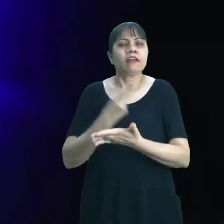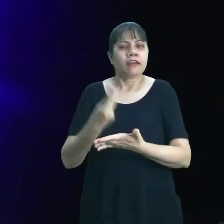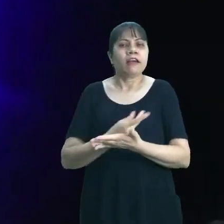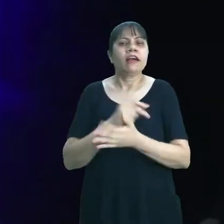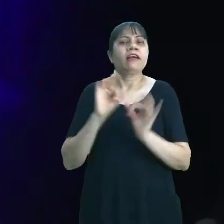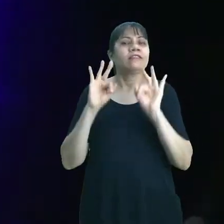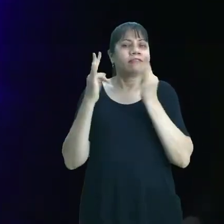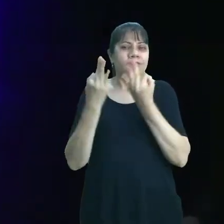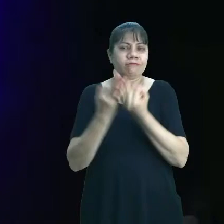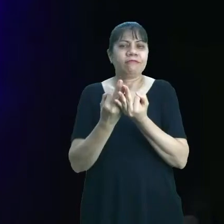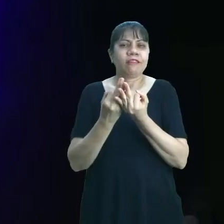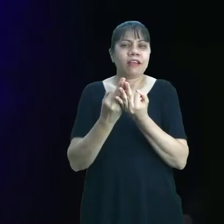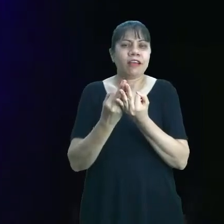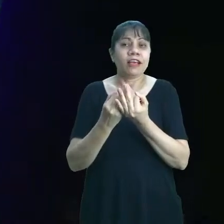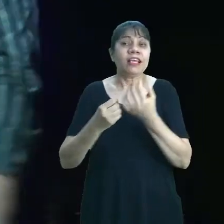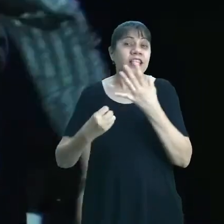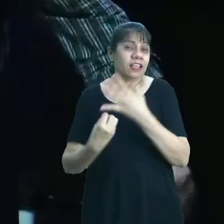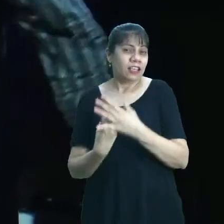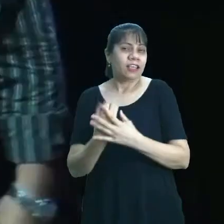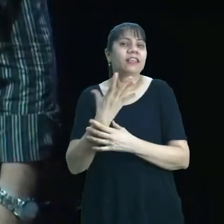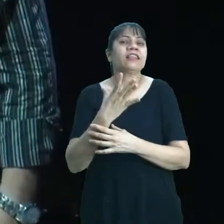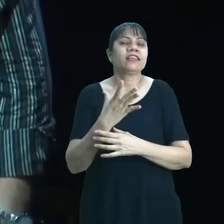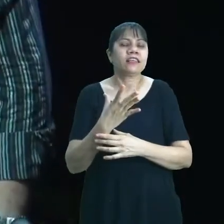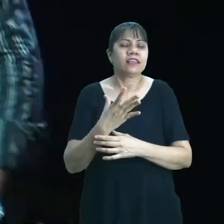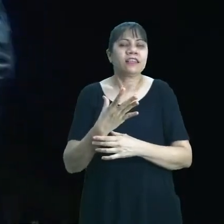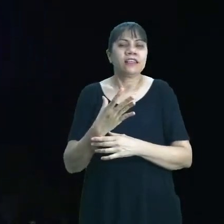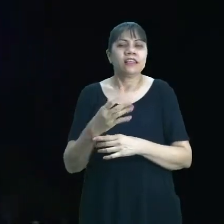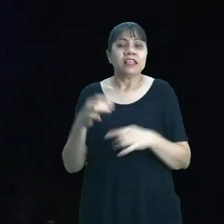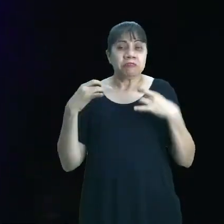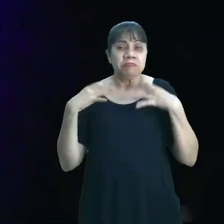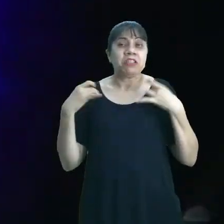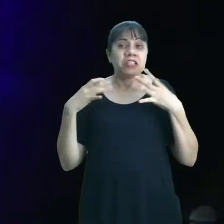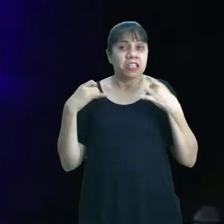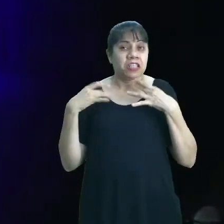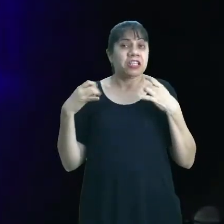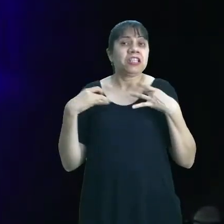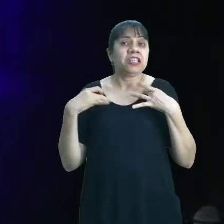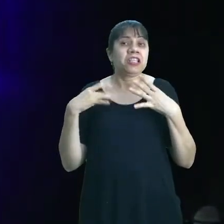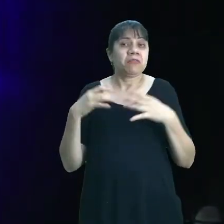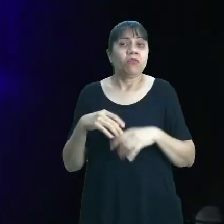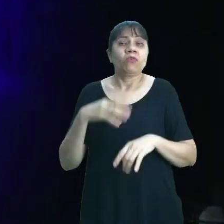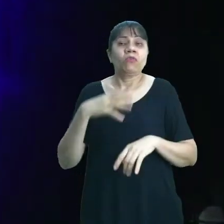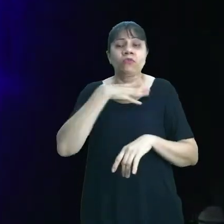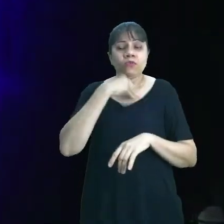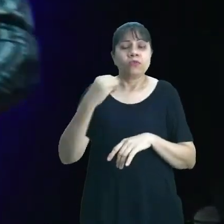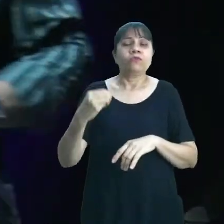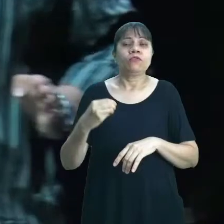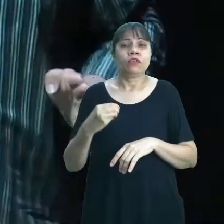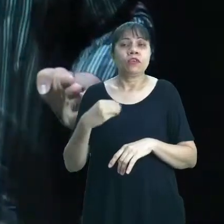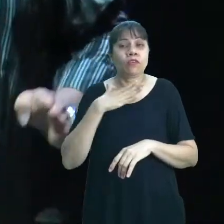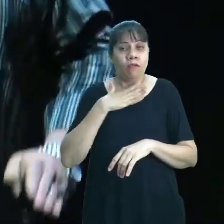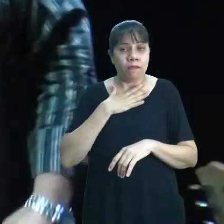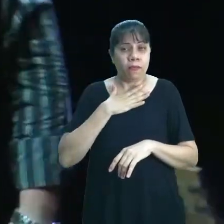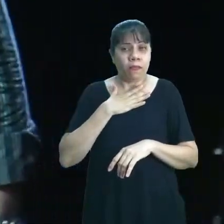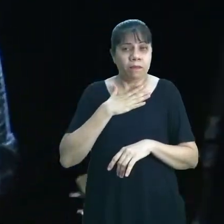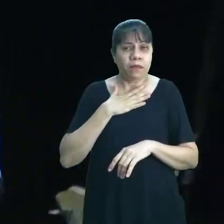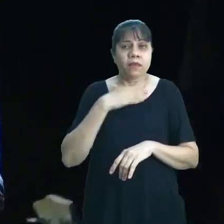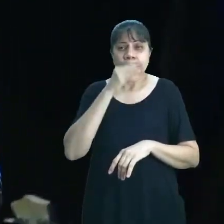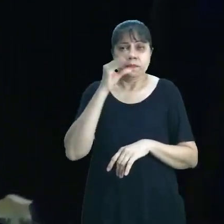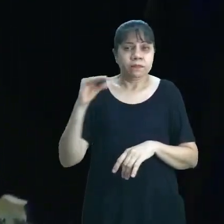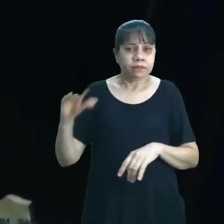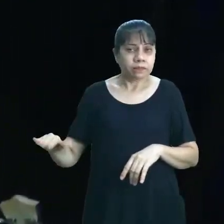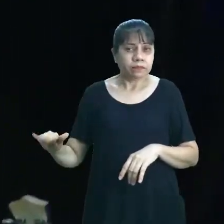Forme o temor ao Senhor no seu filho. Na minha infância, se eu tivesse